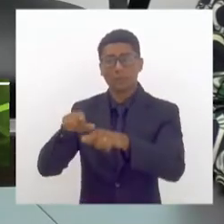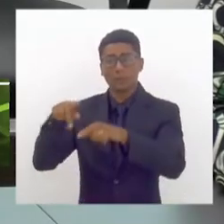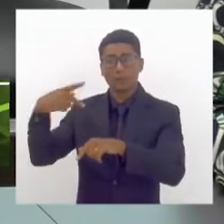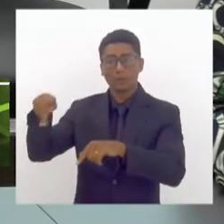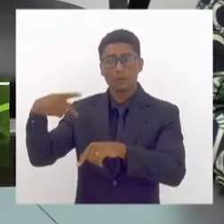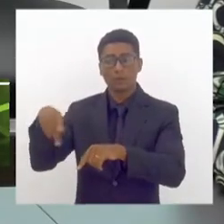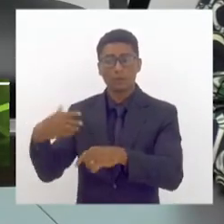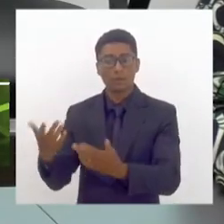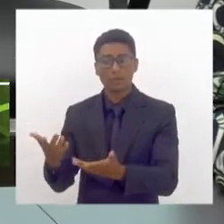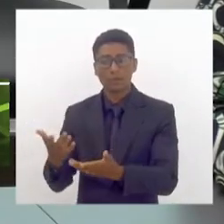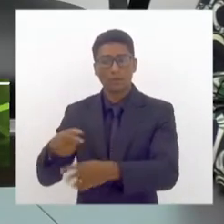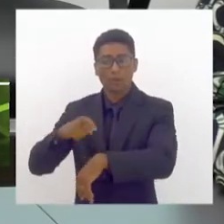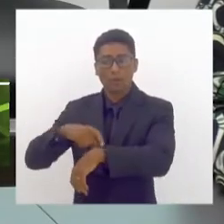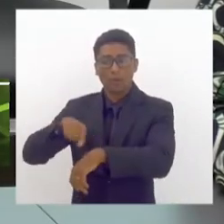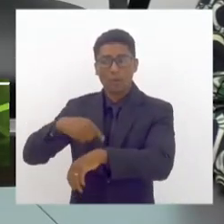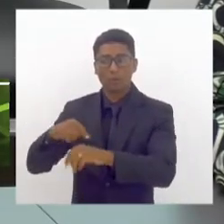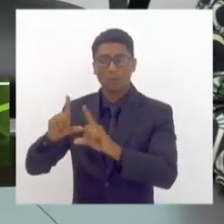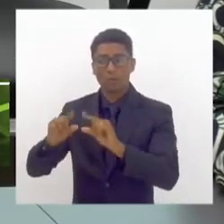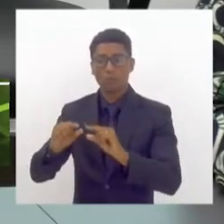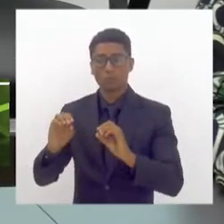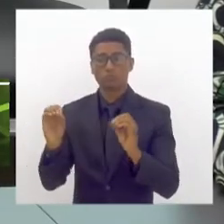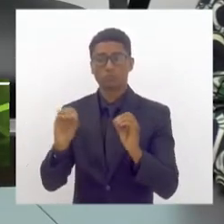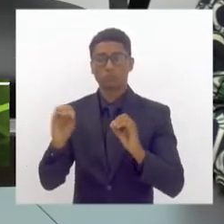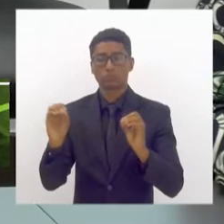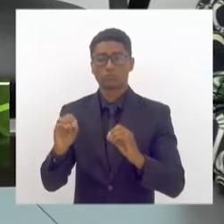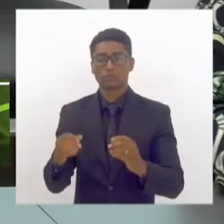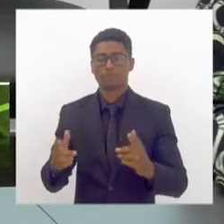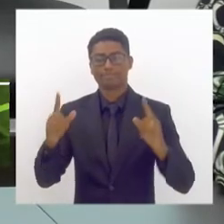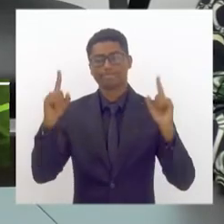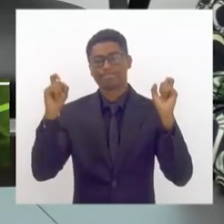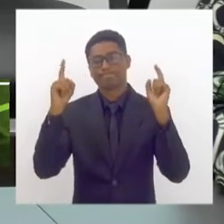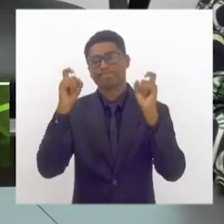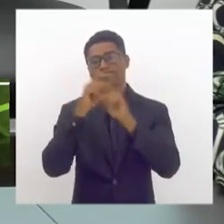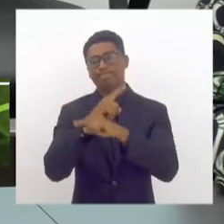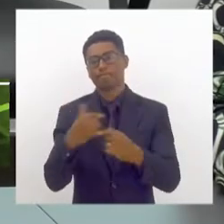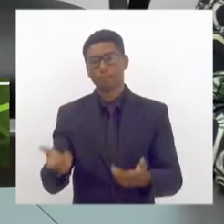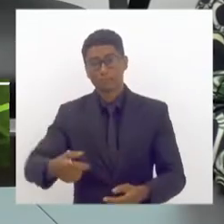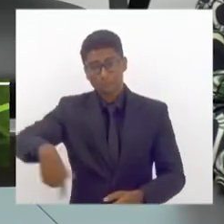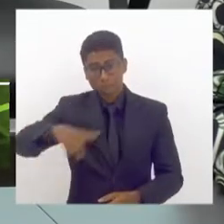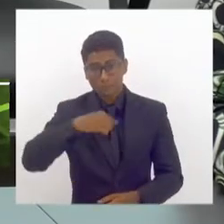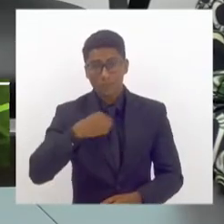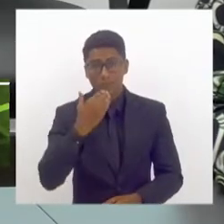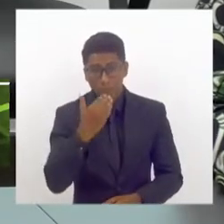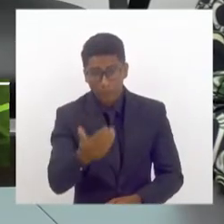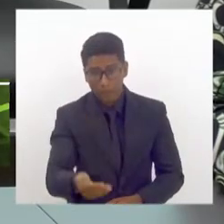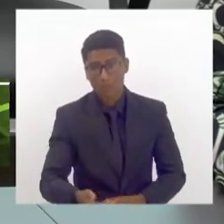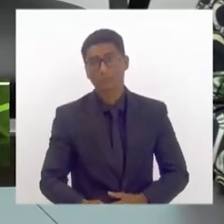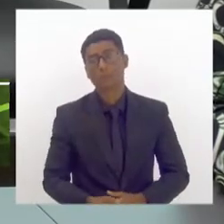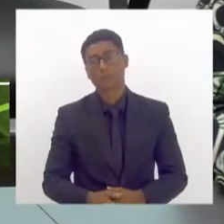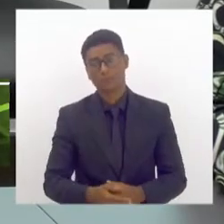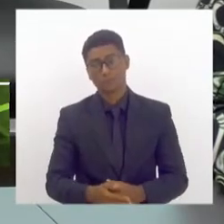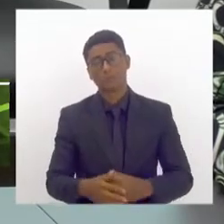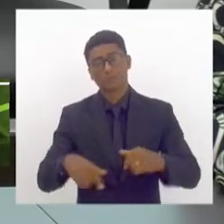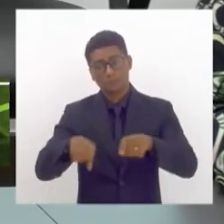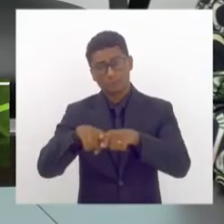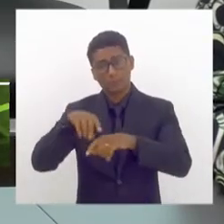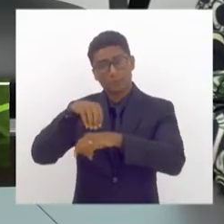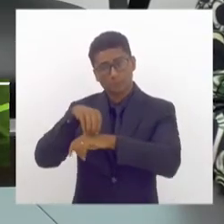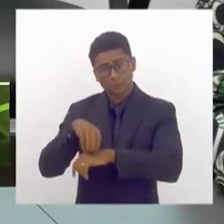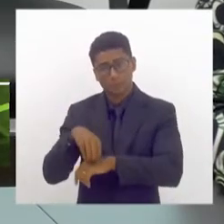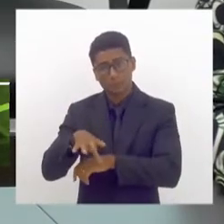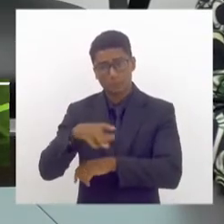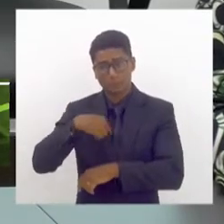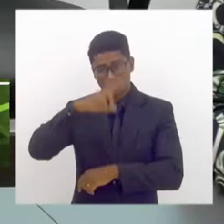dele. Essa é uma das grandes dificuldades que a gente tem. Então, o que a gente pede, e aí é uma sugestão minha, né,